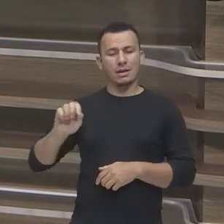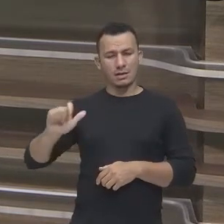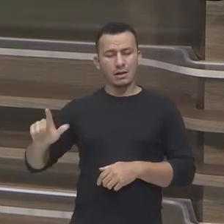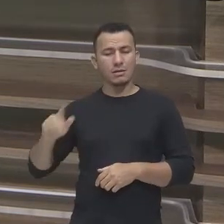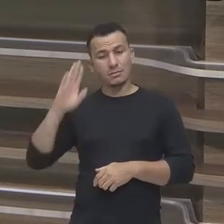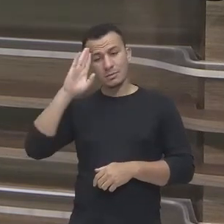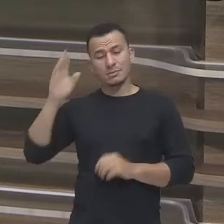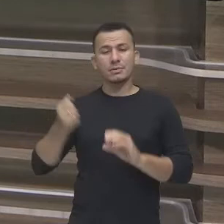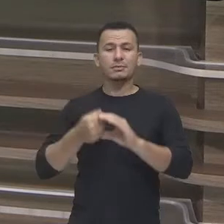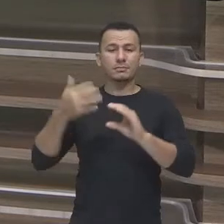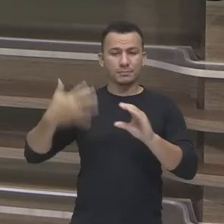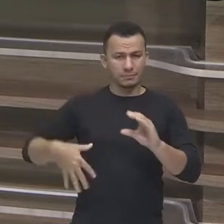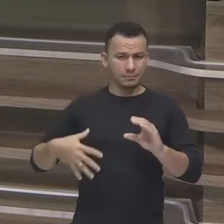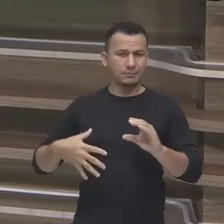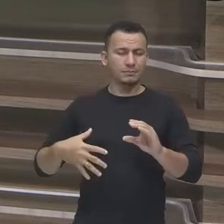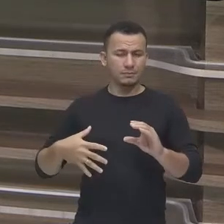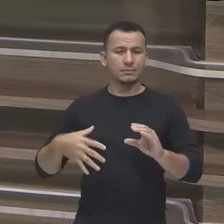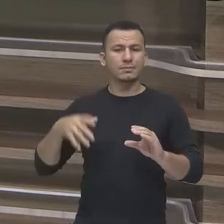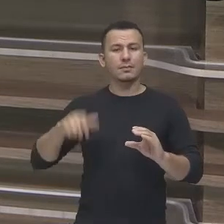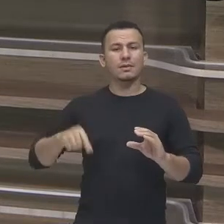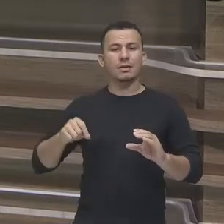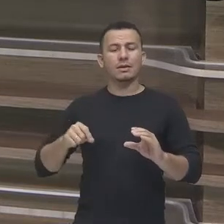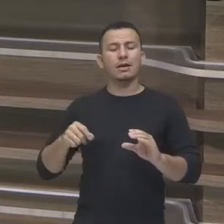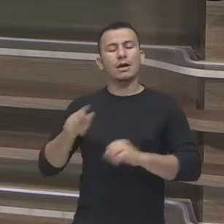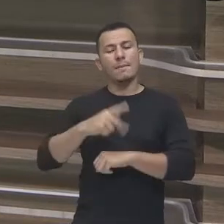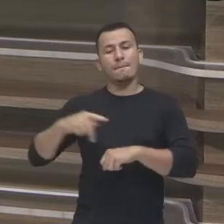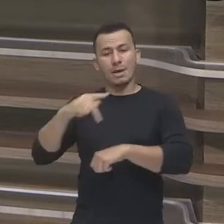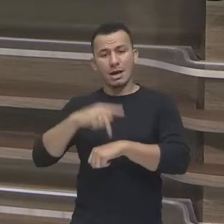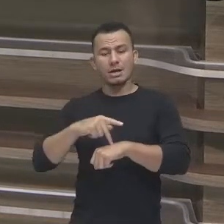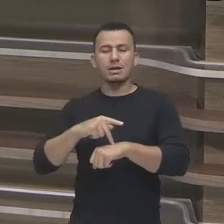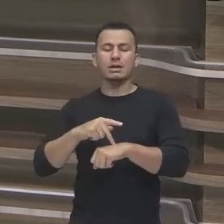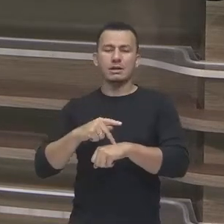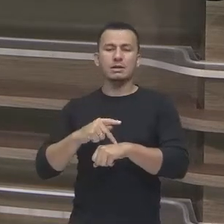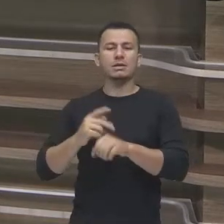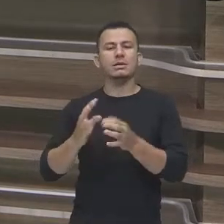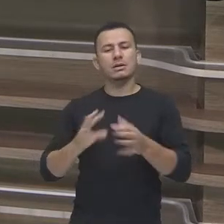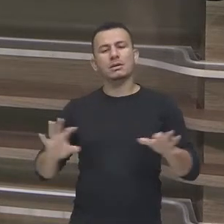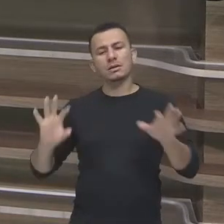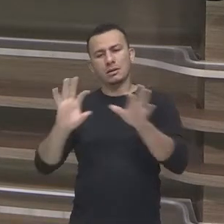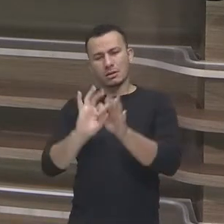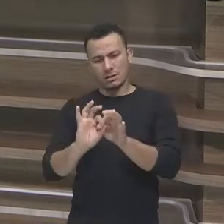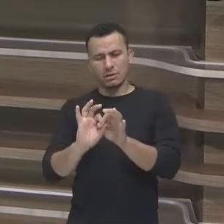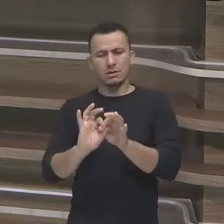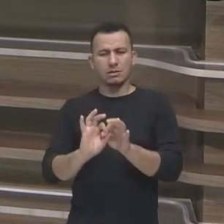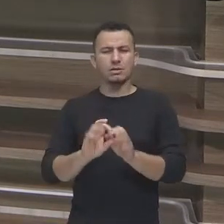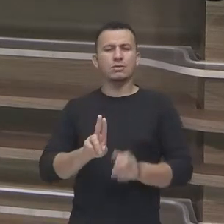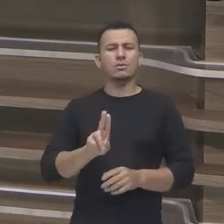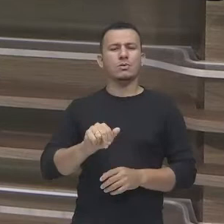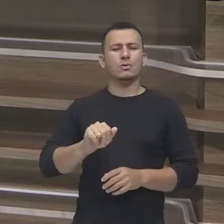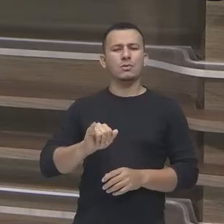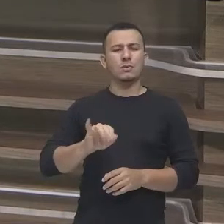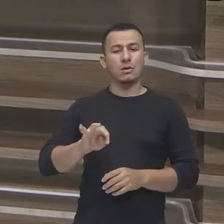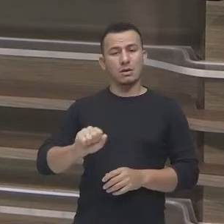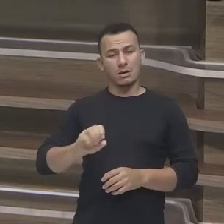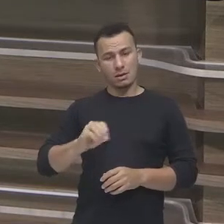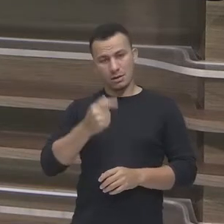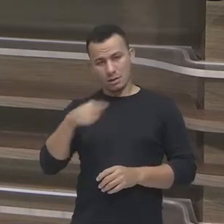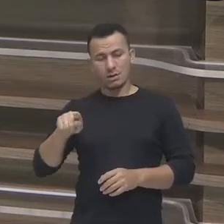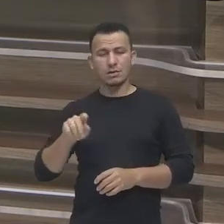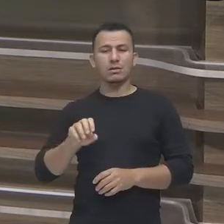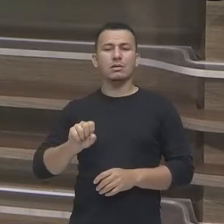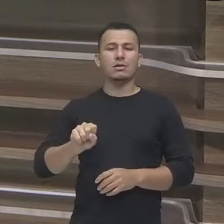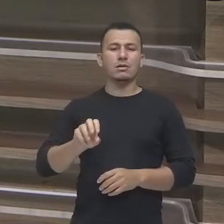quando a gente resume bem, eram países que faziam parte da antiga União Soviética, nesse entendimento que a gente tem de